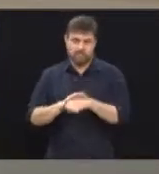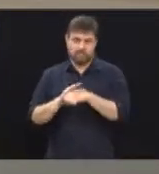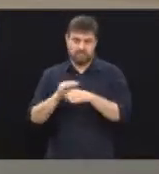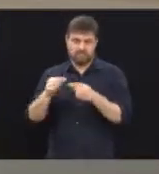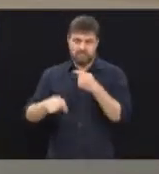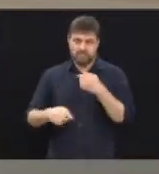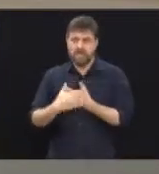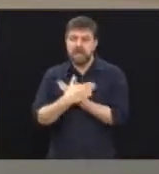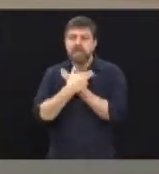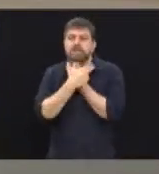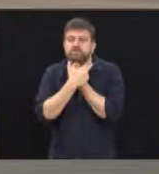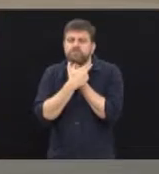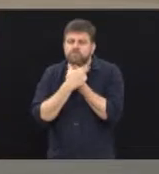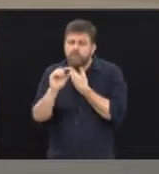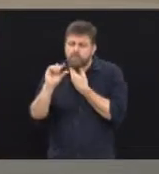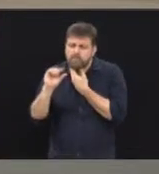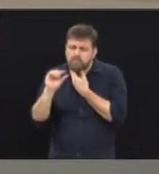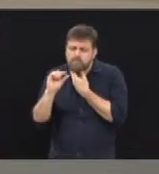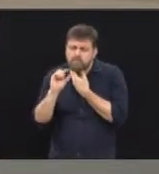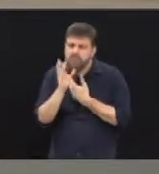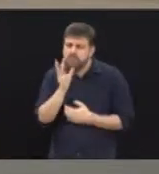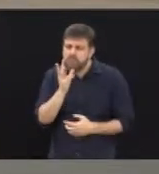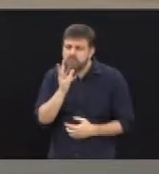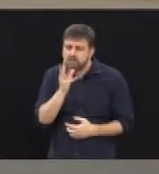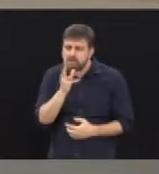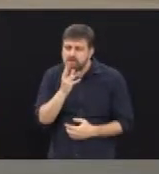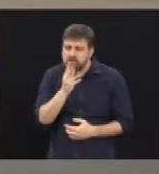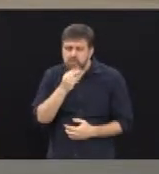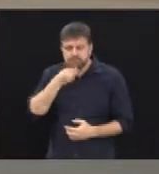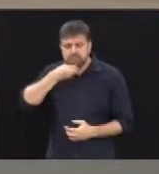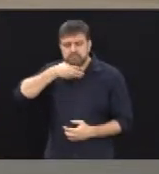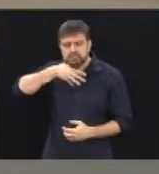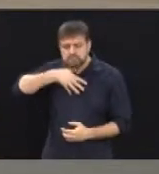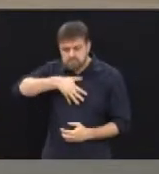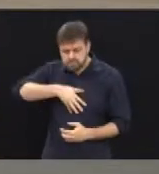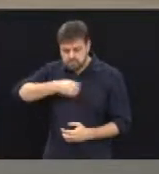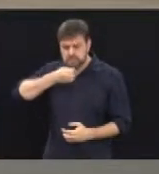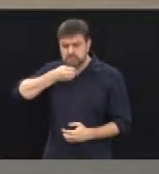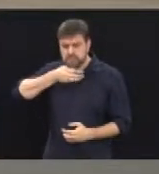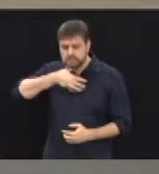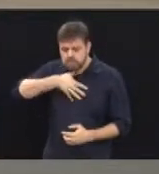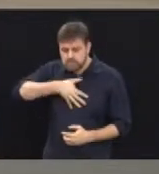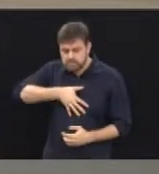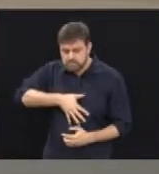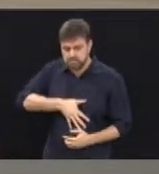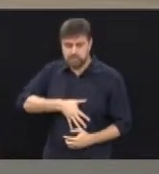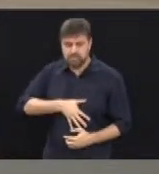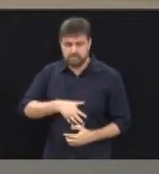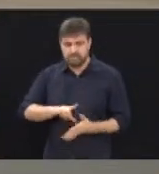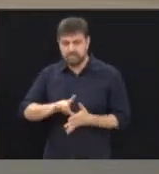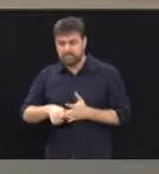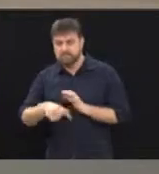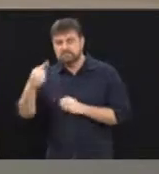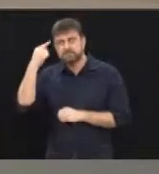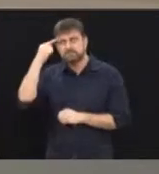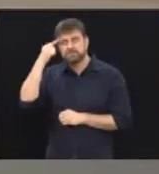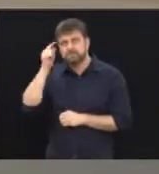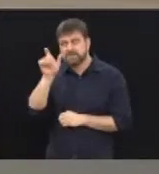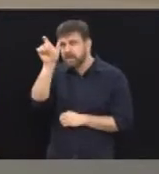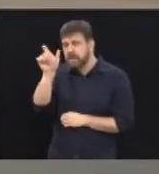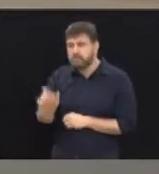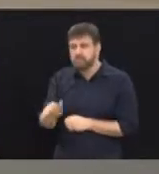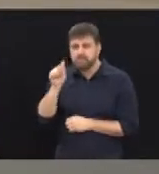doença, a tireoide fica um pouquinho mais devagar. É lógico que quando a gente fala no envelhecimento, né, então a mulher, por